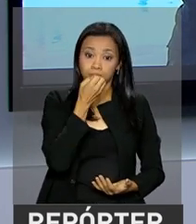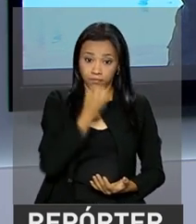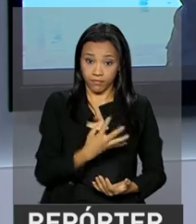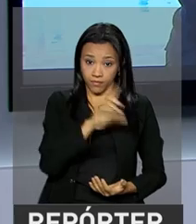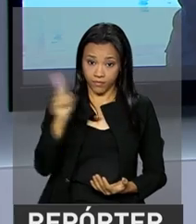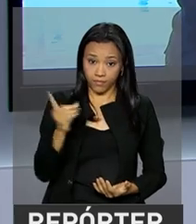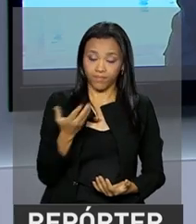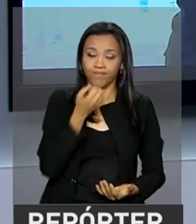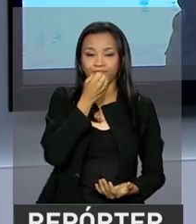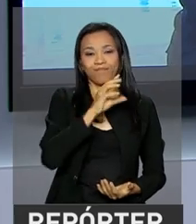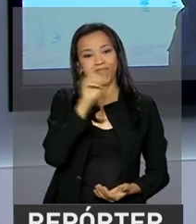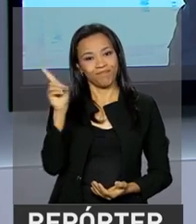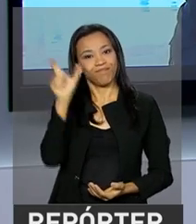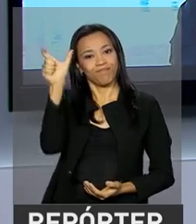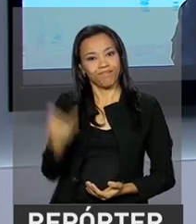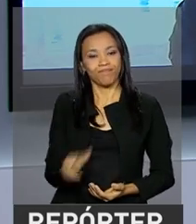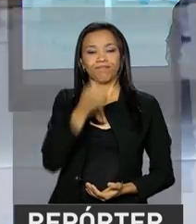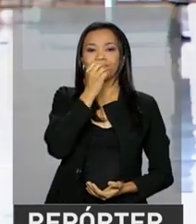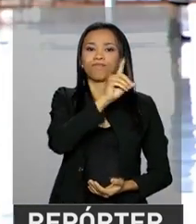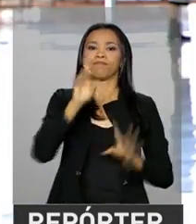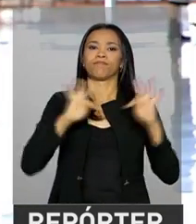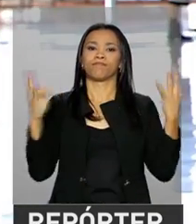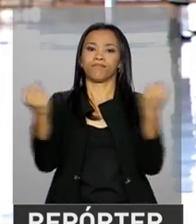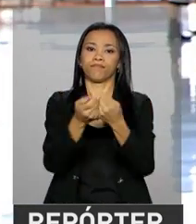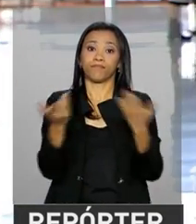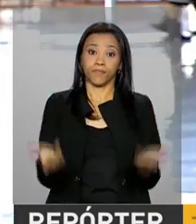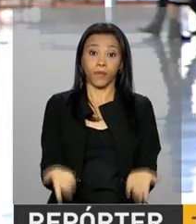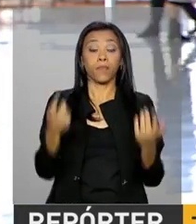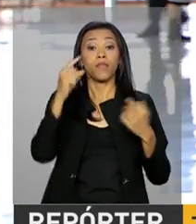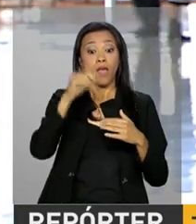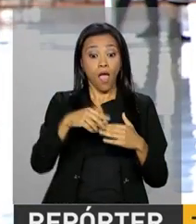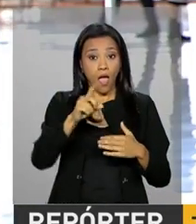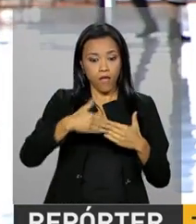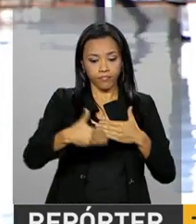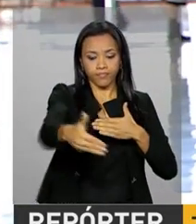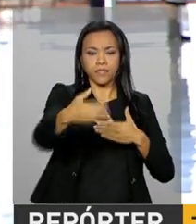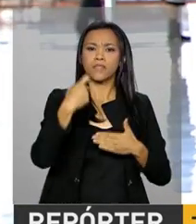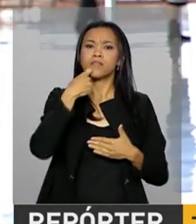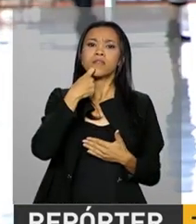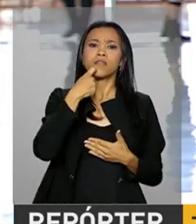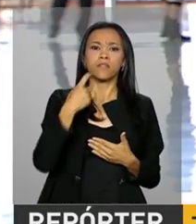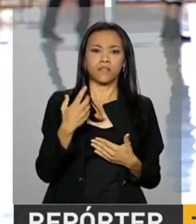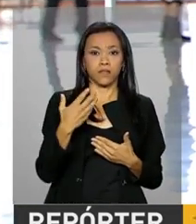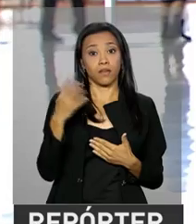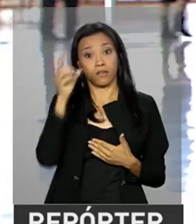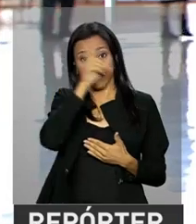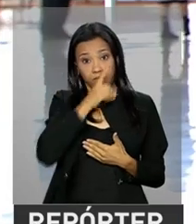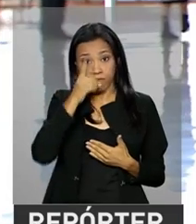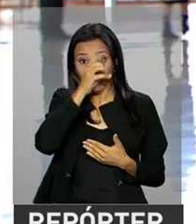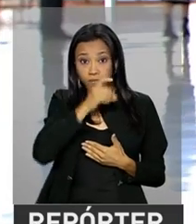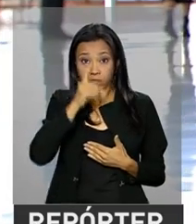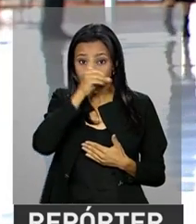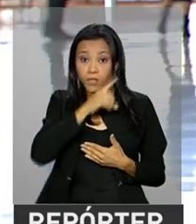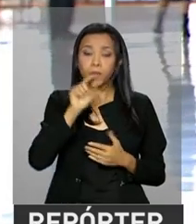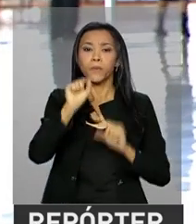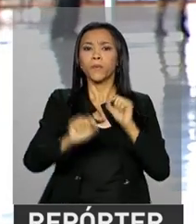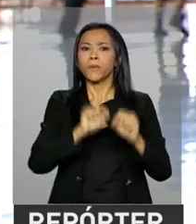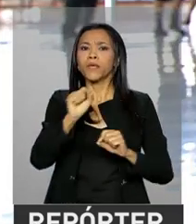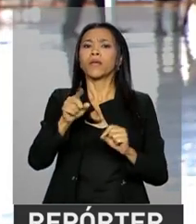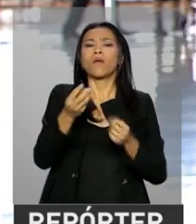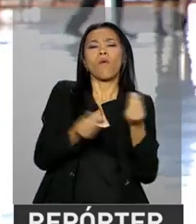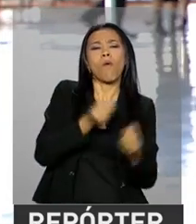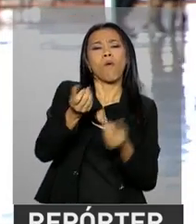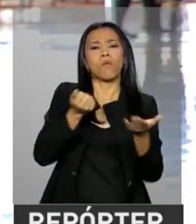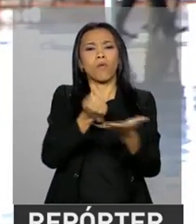Leandro bom dia bom dia a todos o evento acontece entre sexta-feira e domingo e possibilita aos compradores o financiamento dos